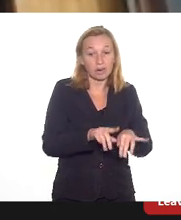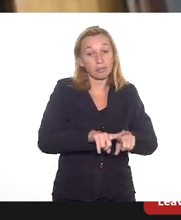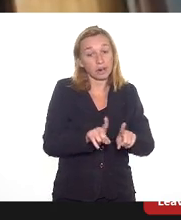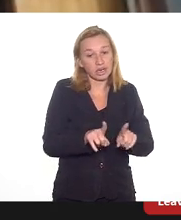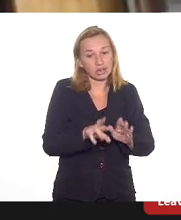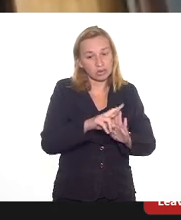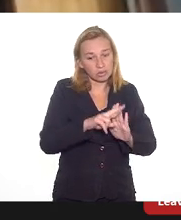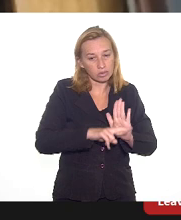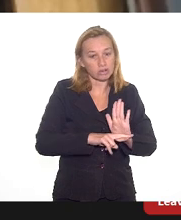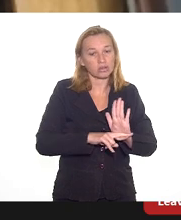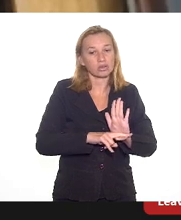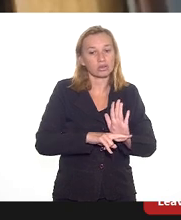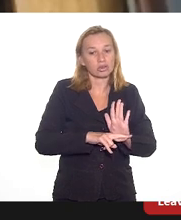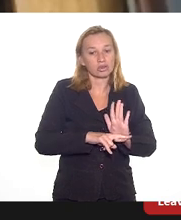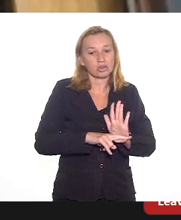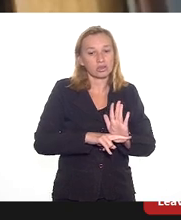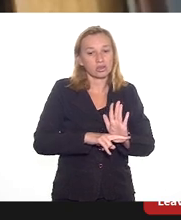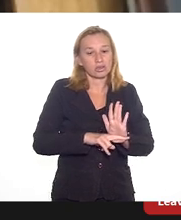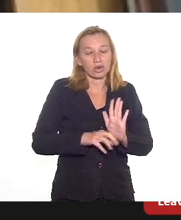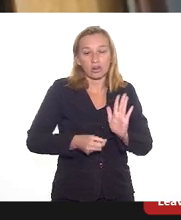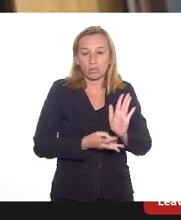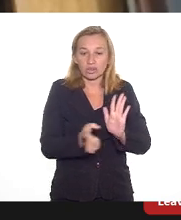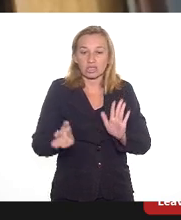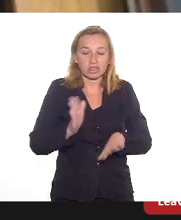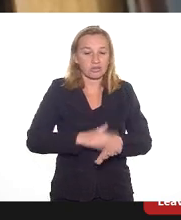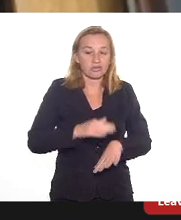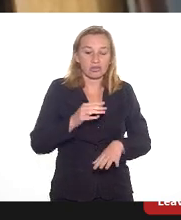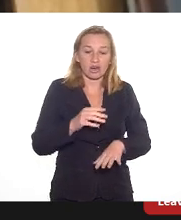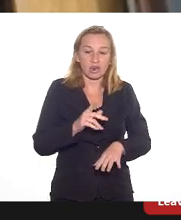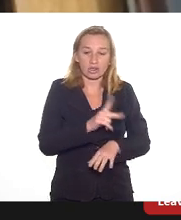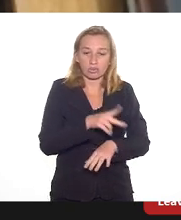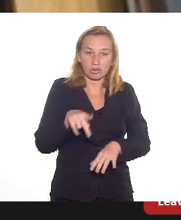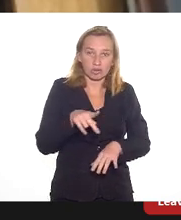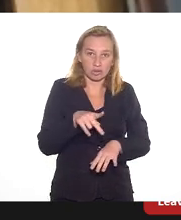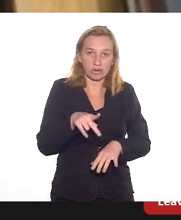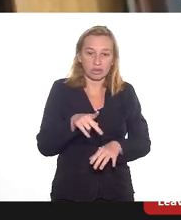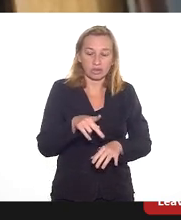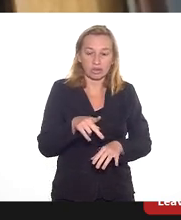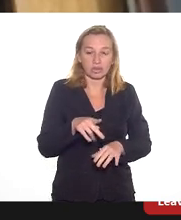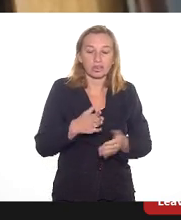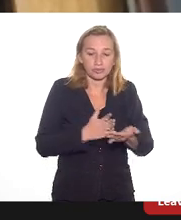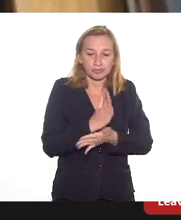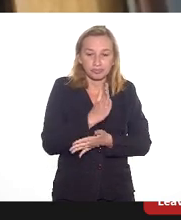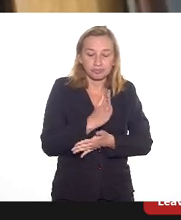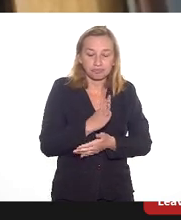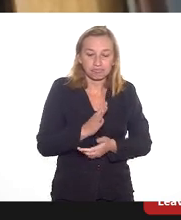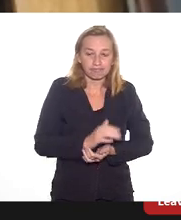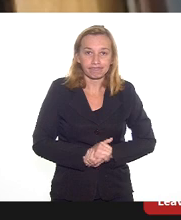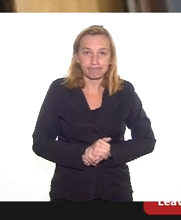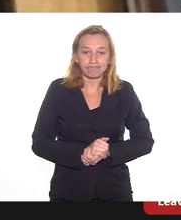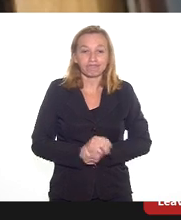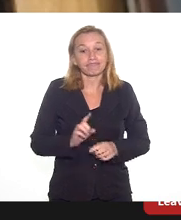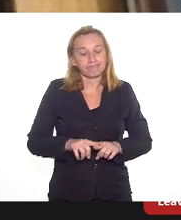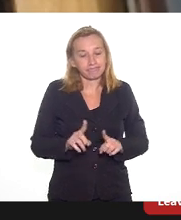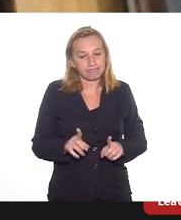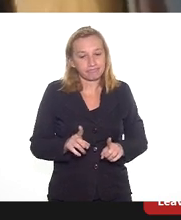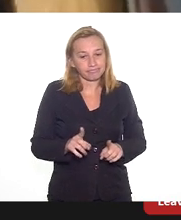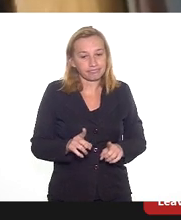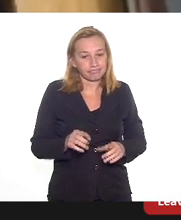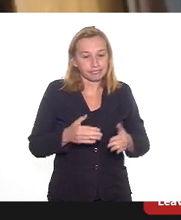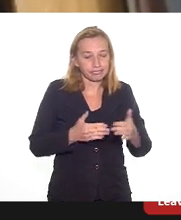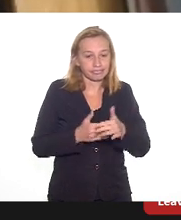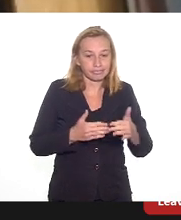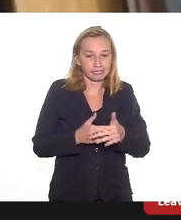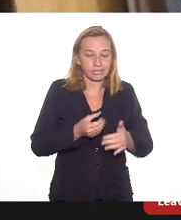dizer, você tem, sei lá, um quantitativo enorme de professores de aprovados nessa situação, mas a gente está limitado a um número